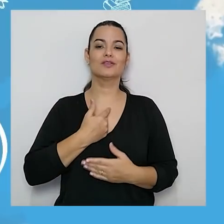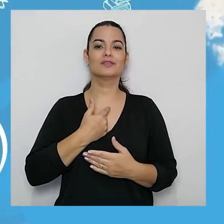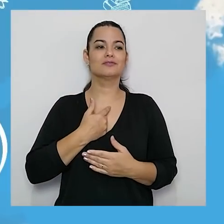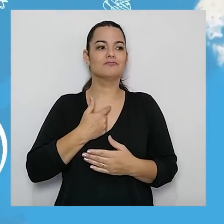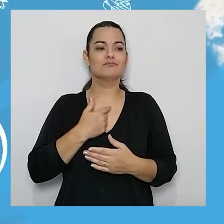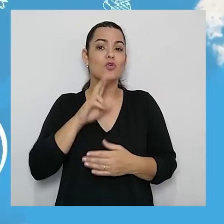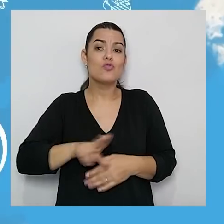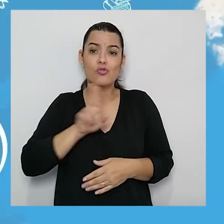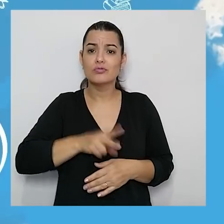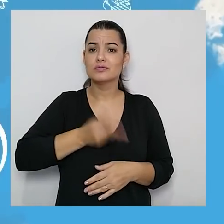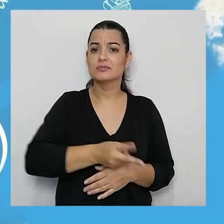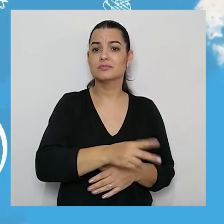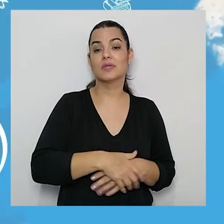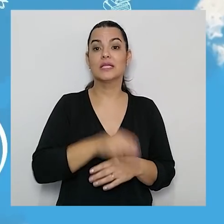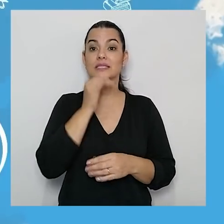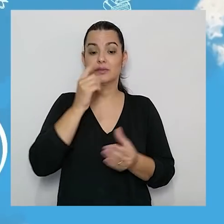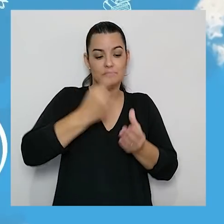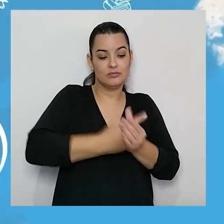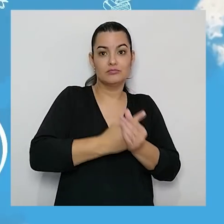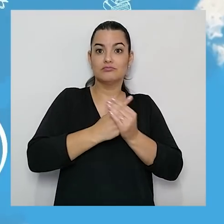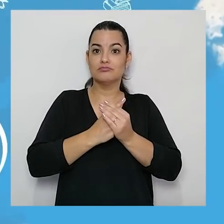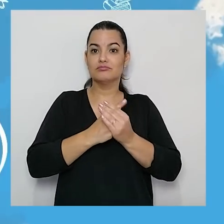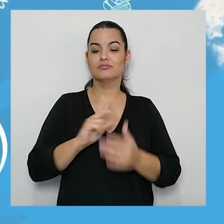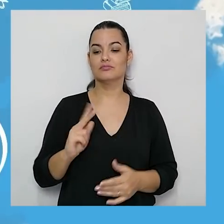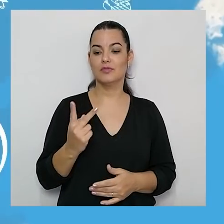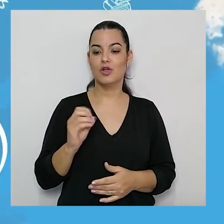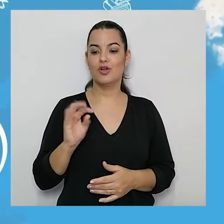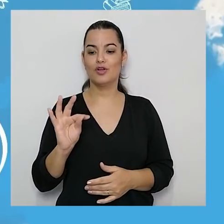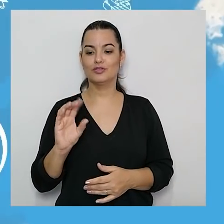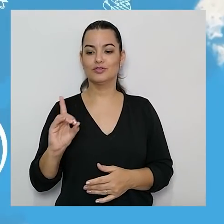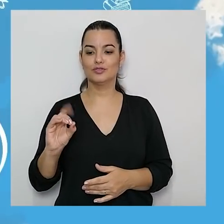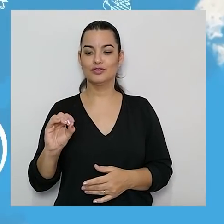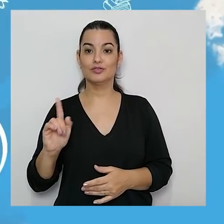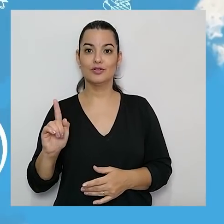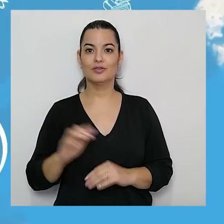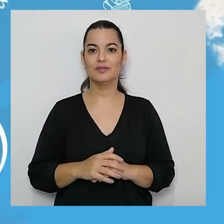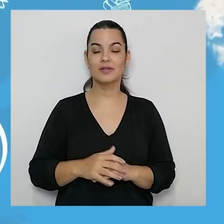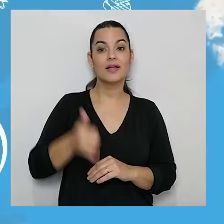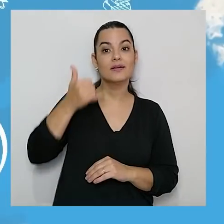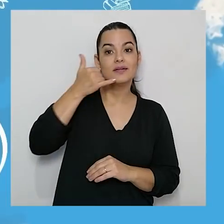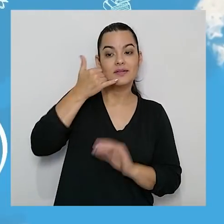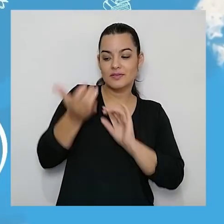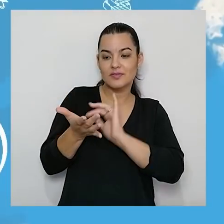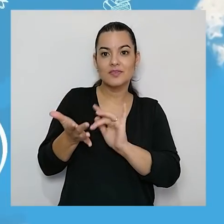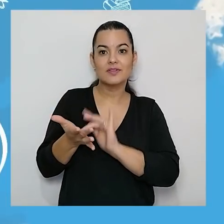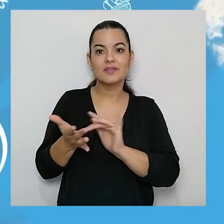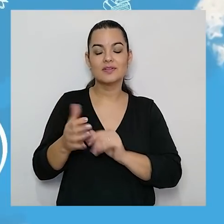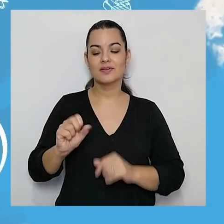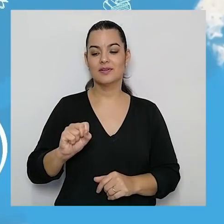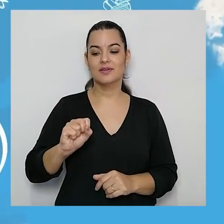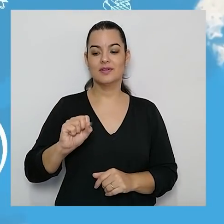nosso dia a dia, assim, com muita frequência. Smartphone. E aí vocês podem pesquisar uma